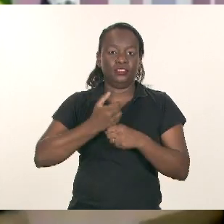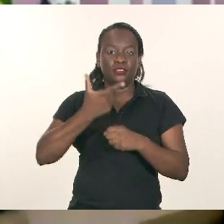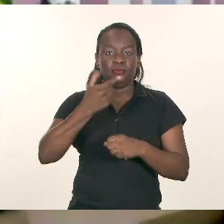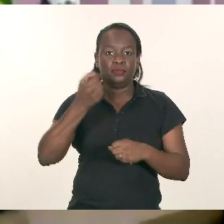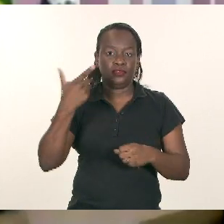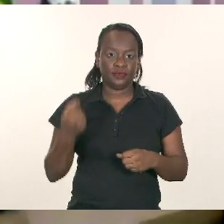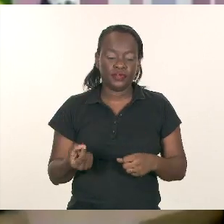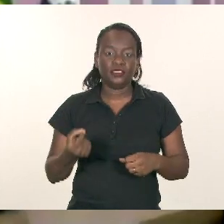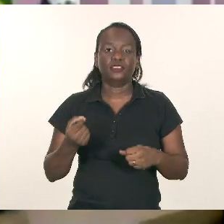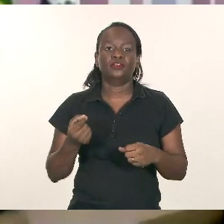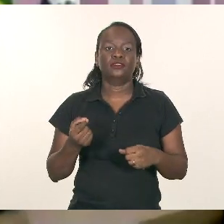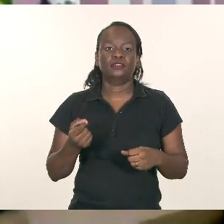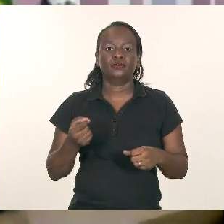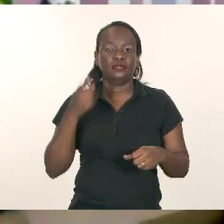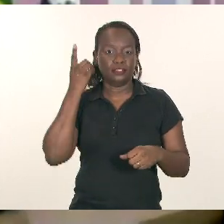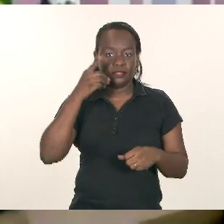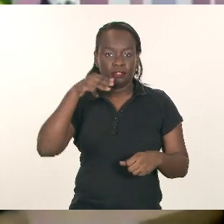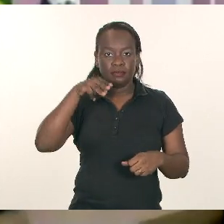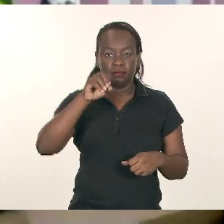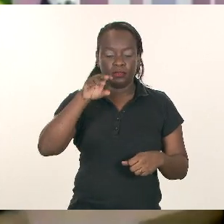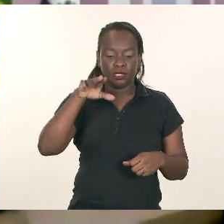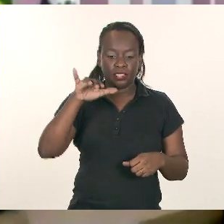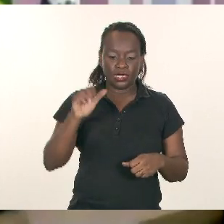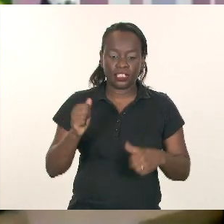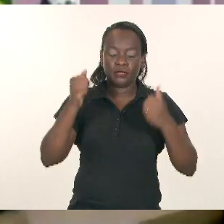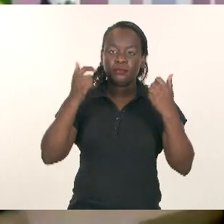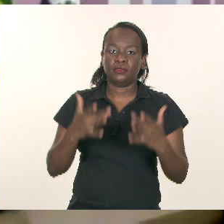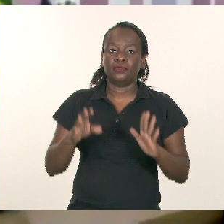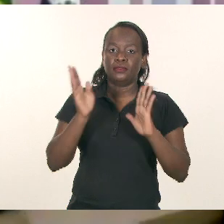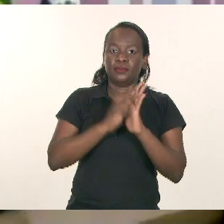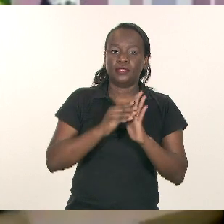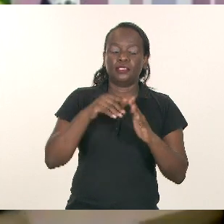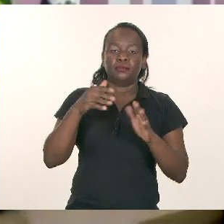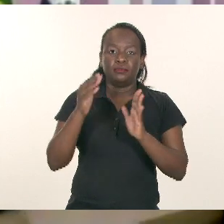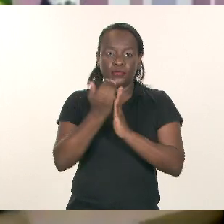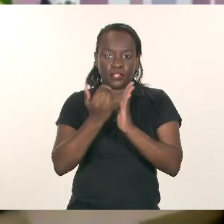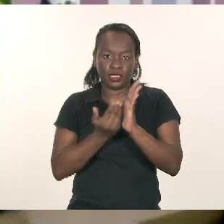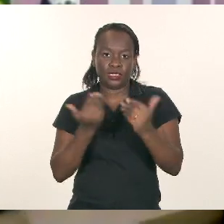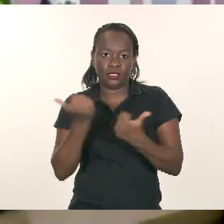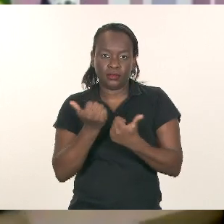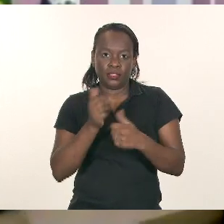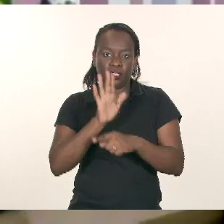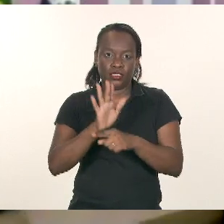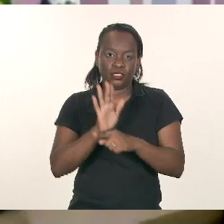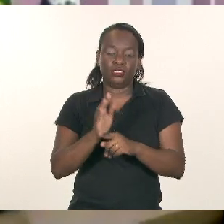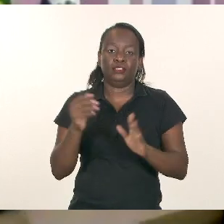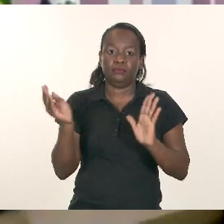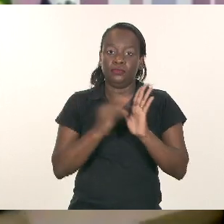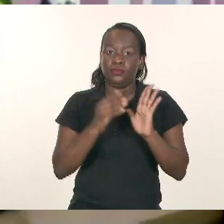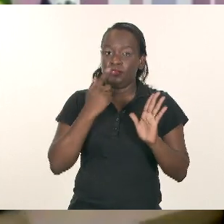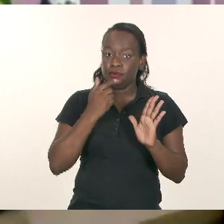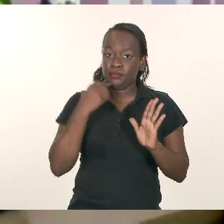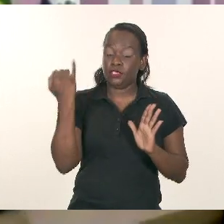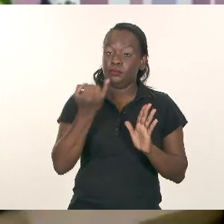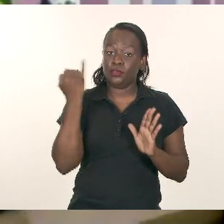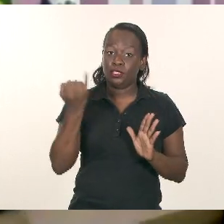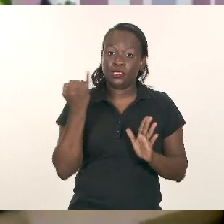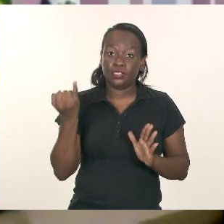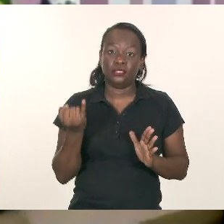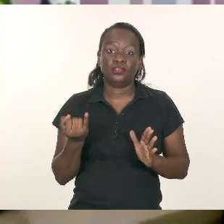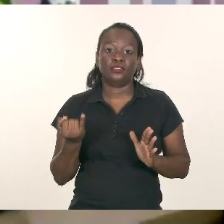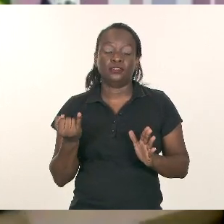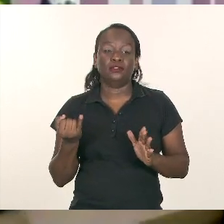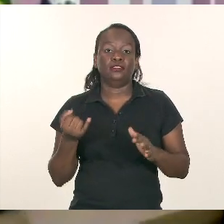3457-2020, que é da deputada Mônica Francisco, que institui o programa de cooperação e o Código Sinal Vermelho,